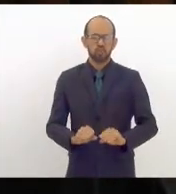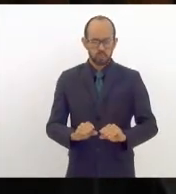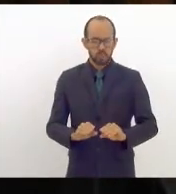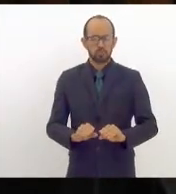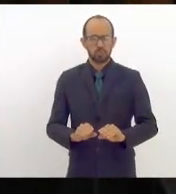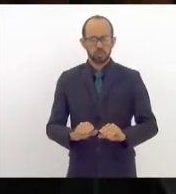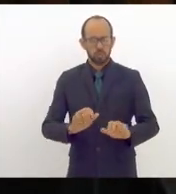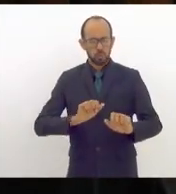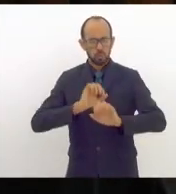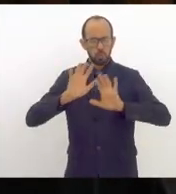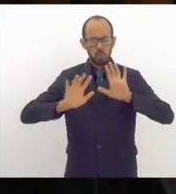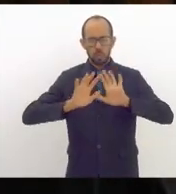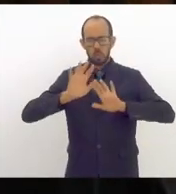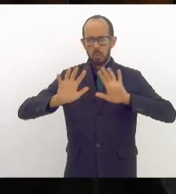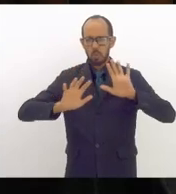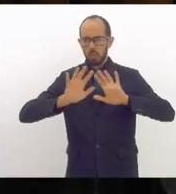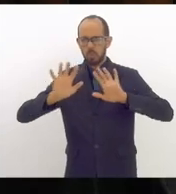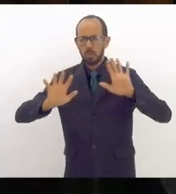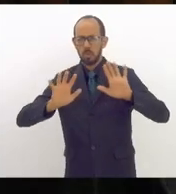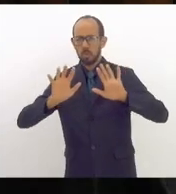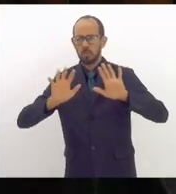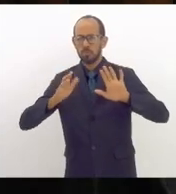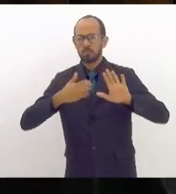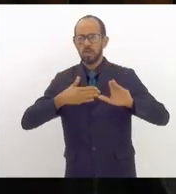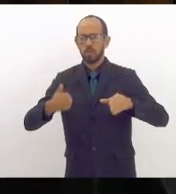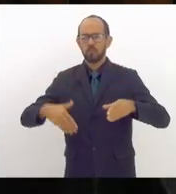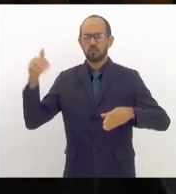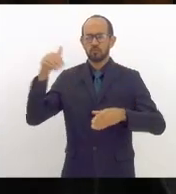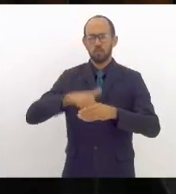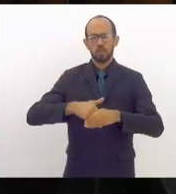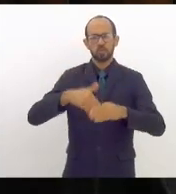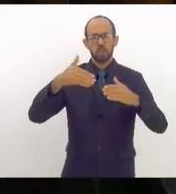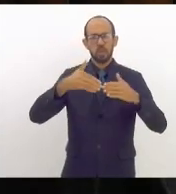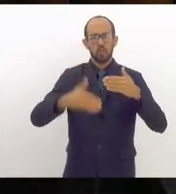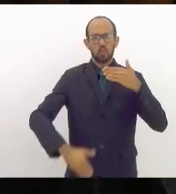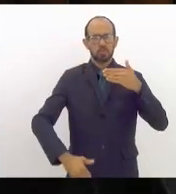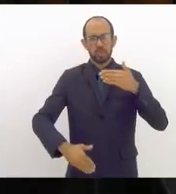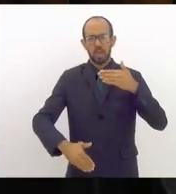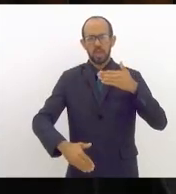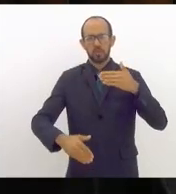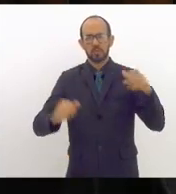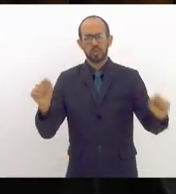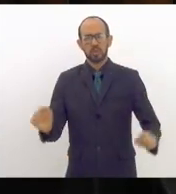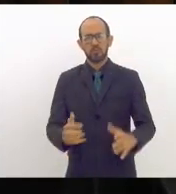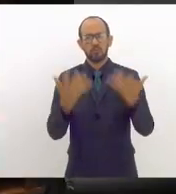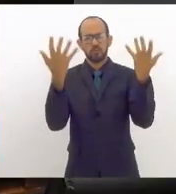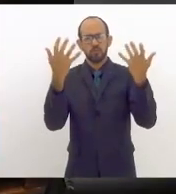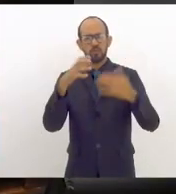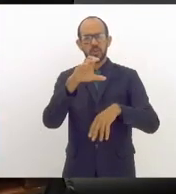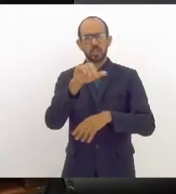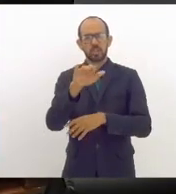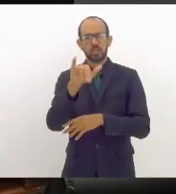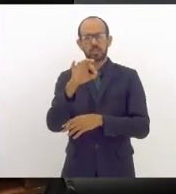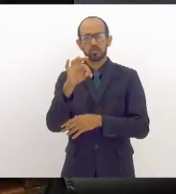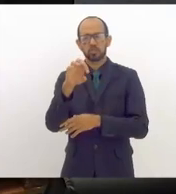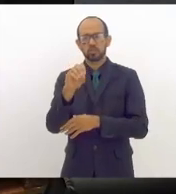nebuloso o meu voto é contrário e viva Cristo Rei